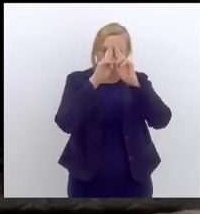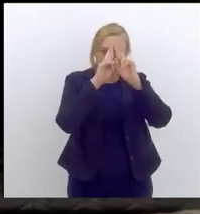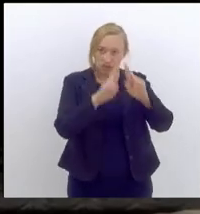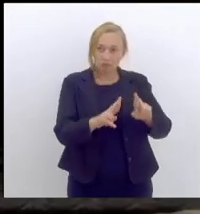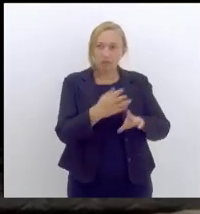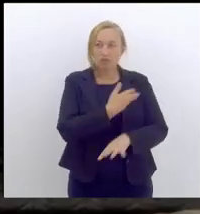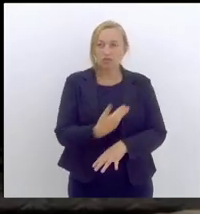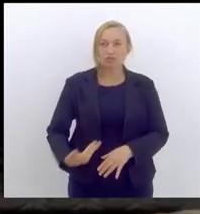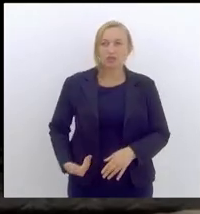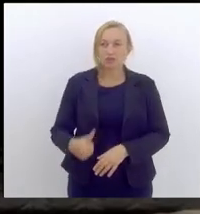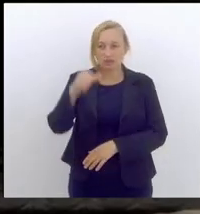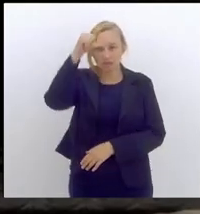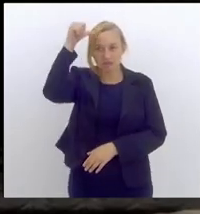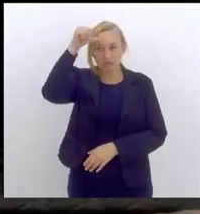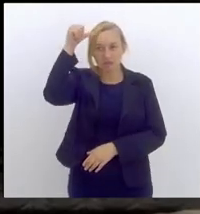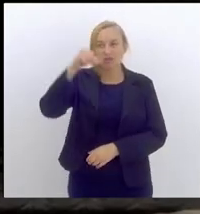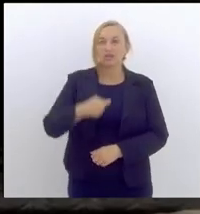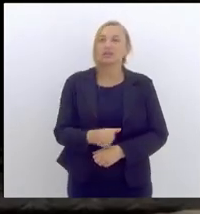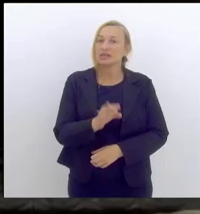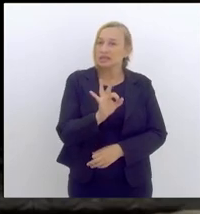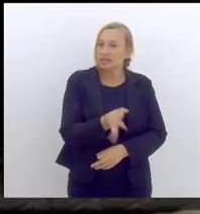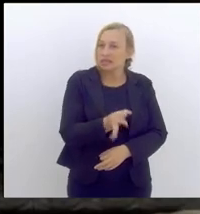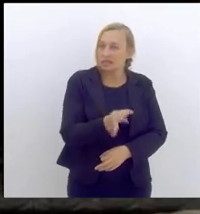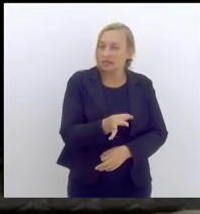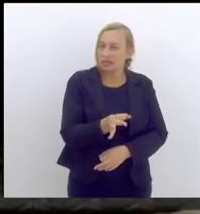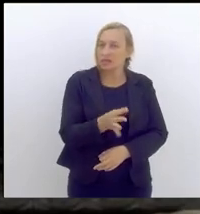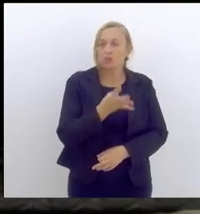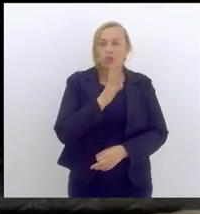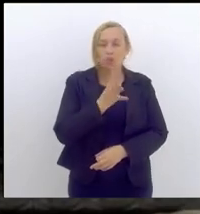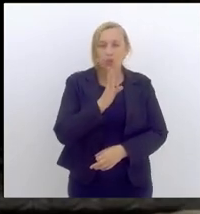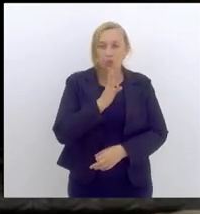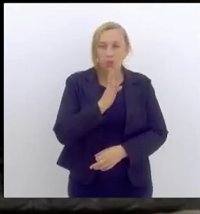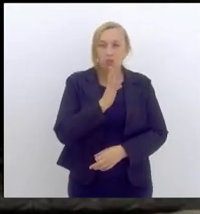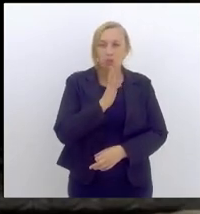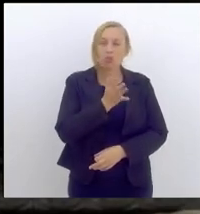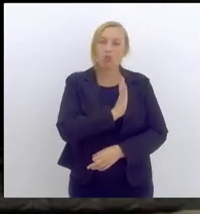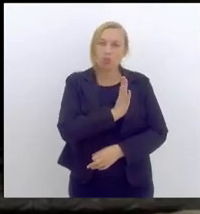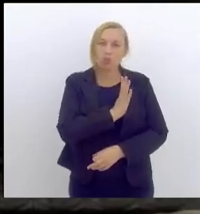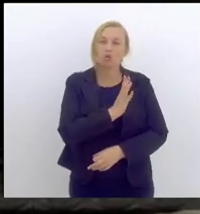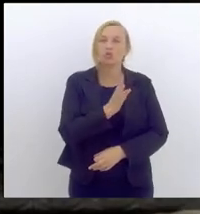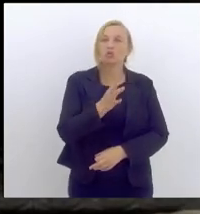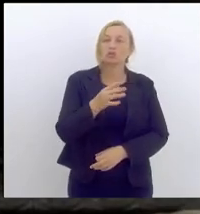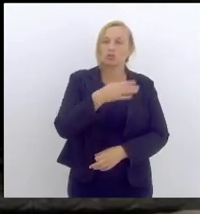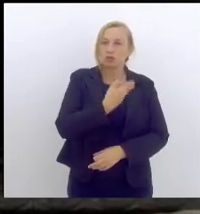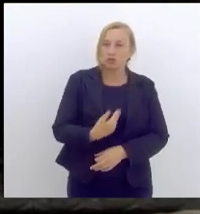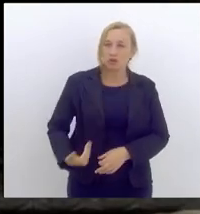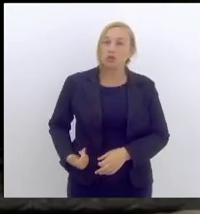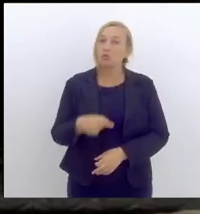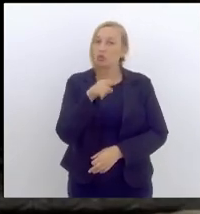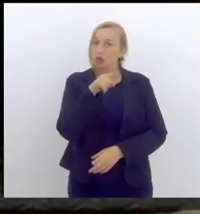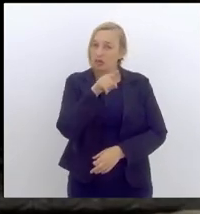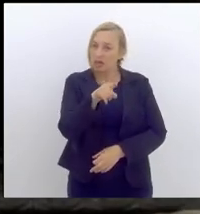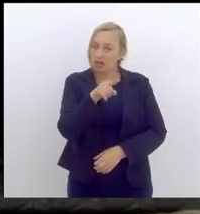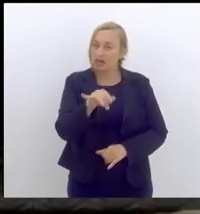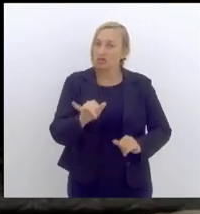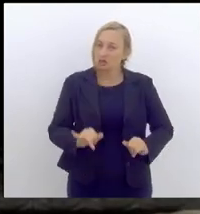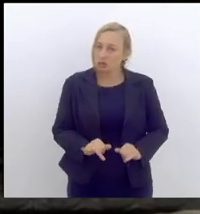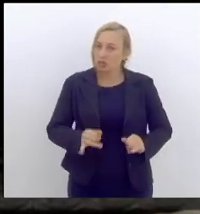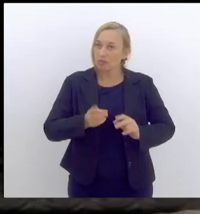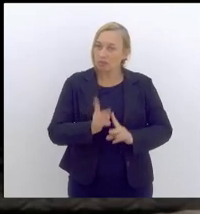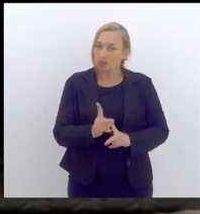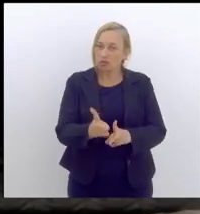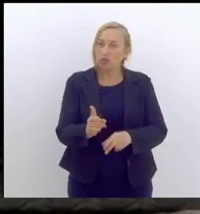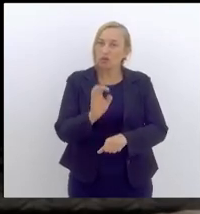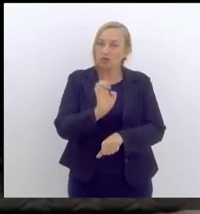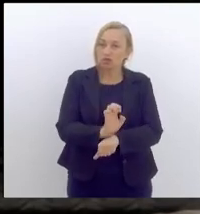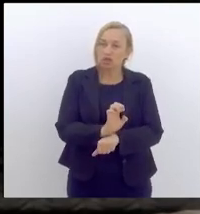governador Cláudio Castro. E tenho certeza que conheço o coração desse governador e sei o que ele enfrenta para manter o Estado do Rio de